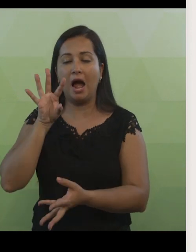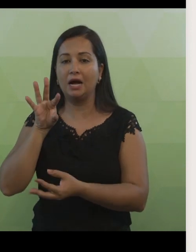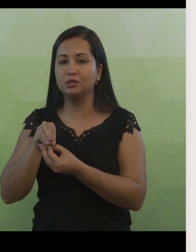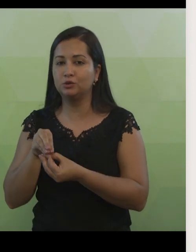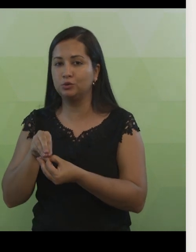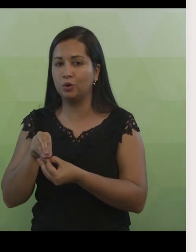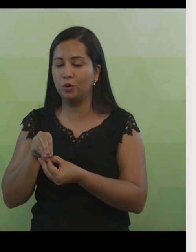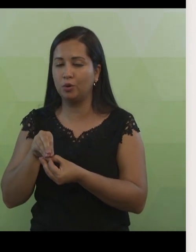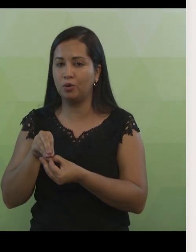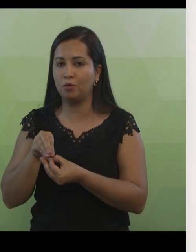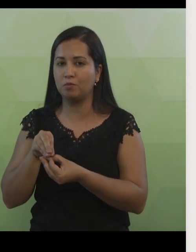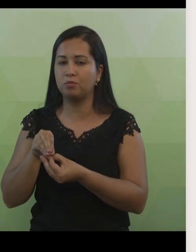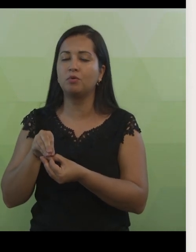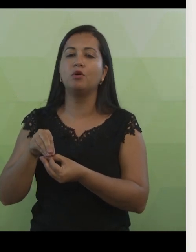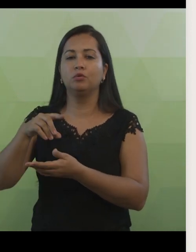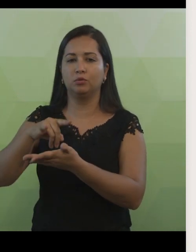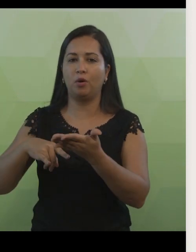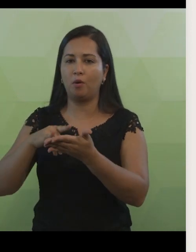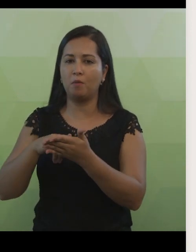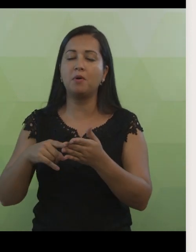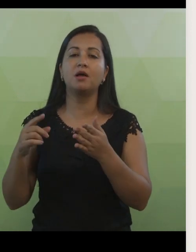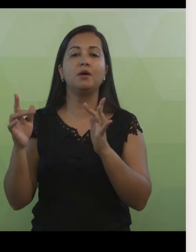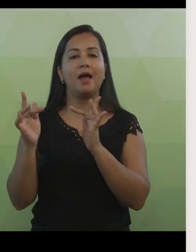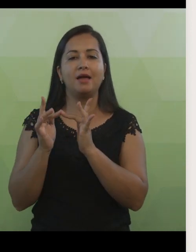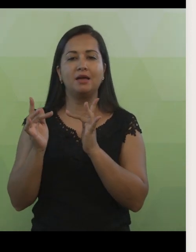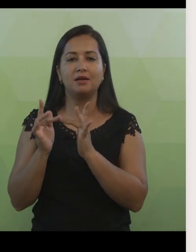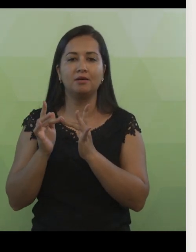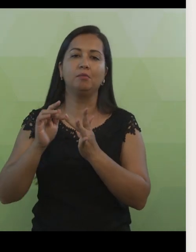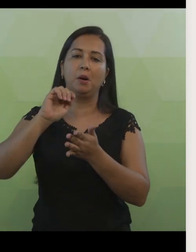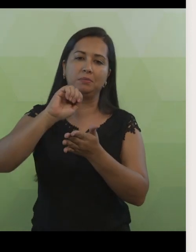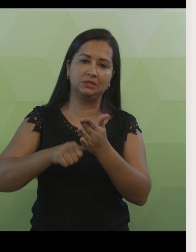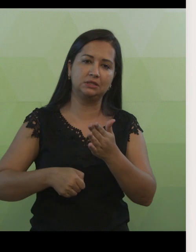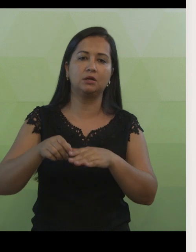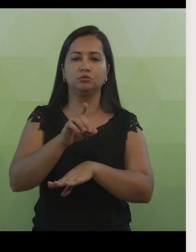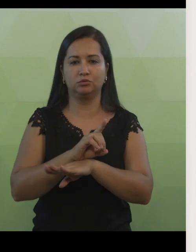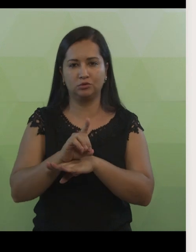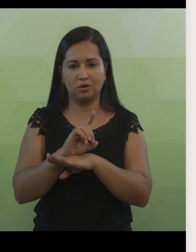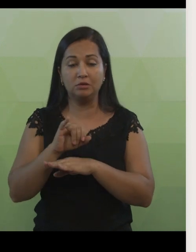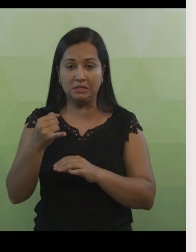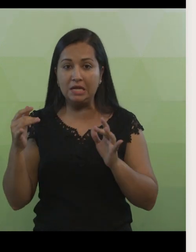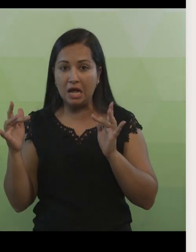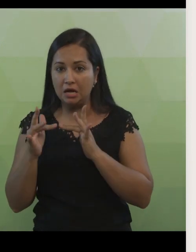igual ao resumo da assinatura. E comparar. Se for igual,